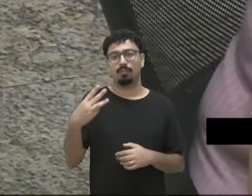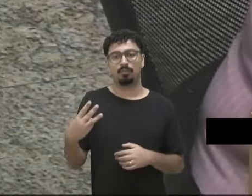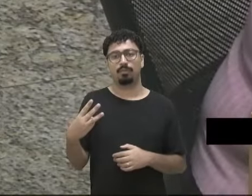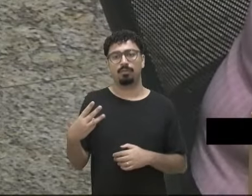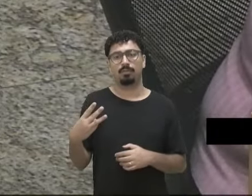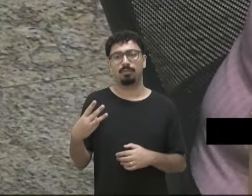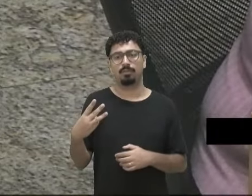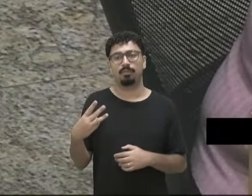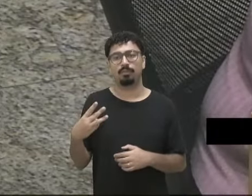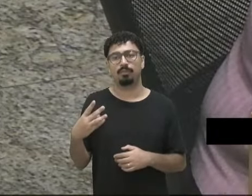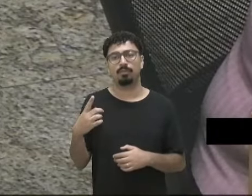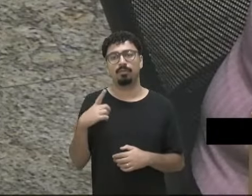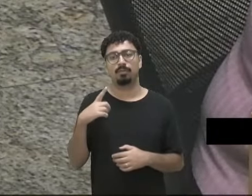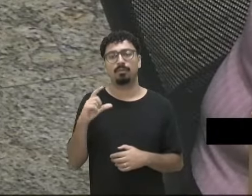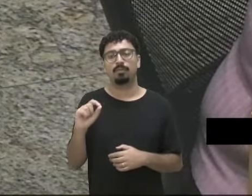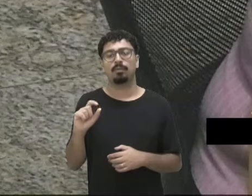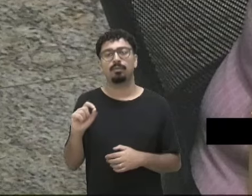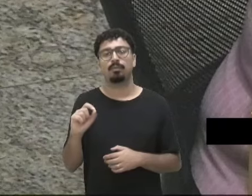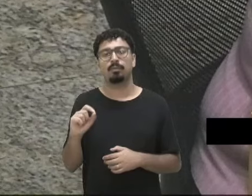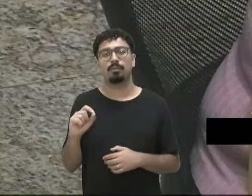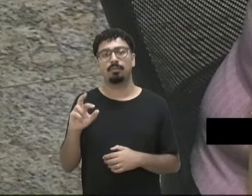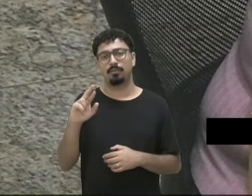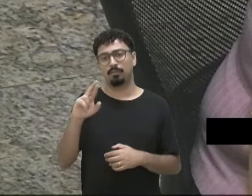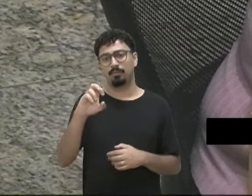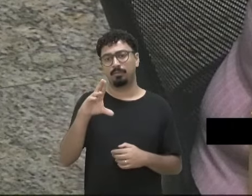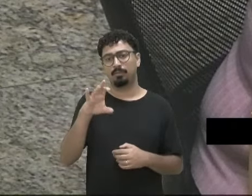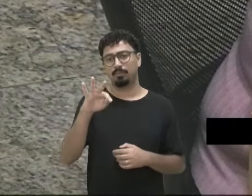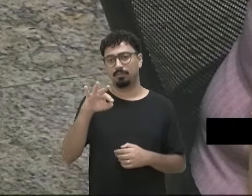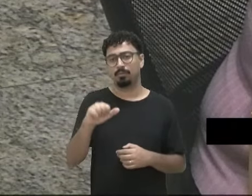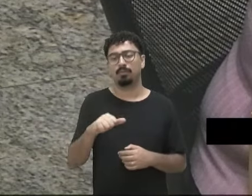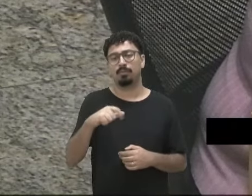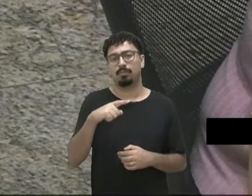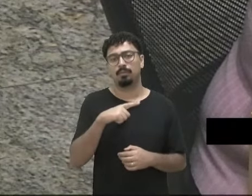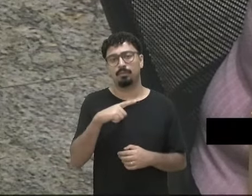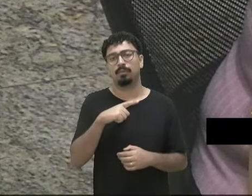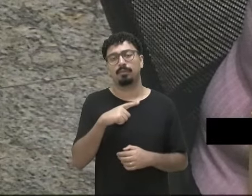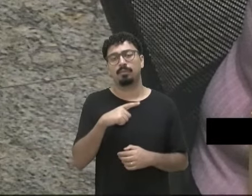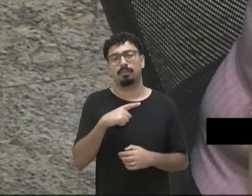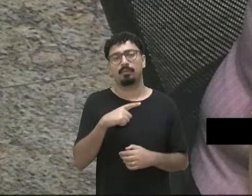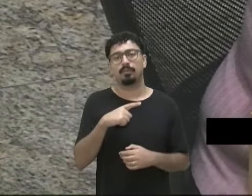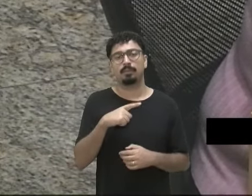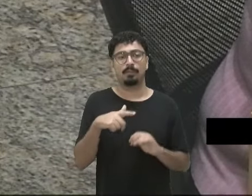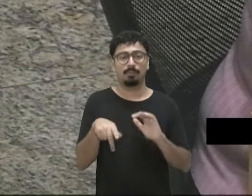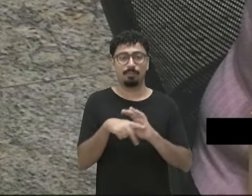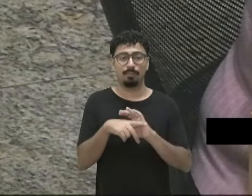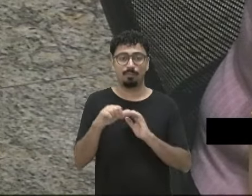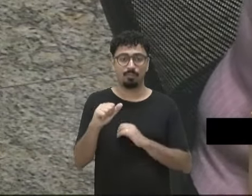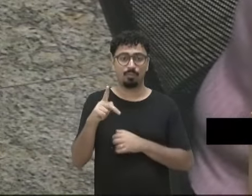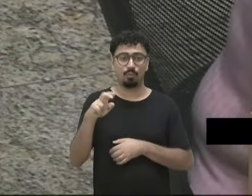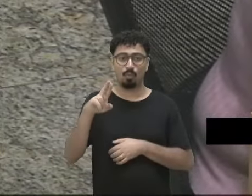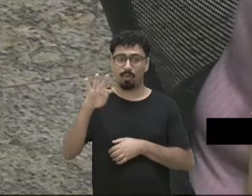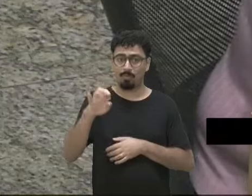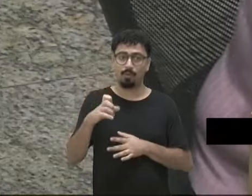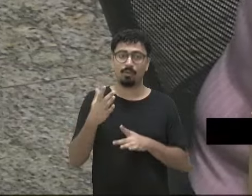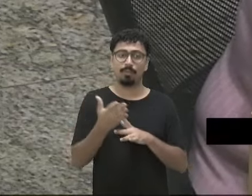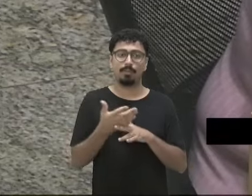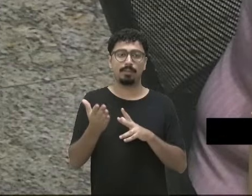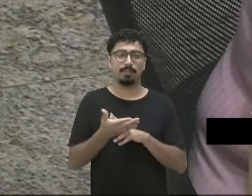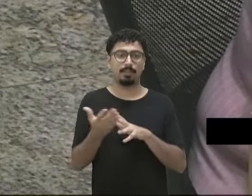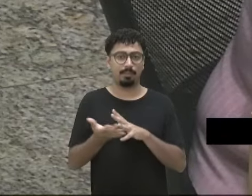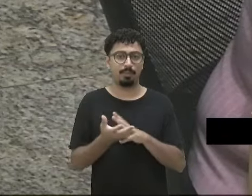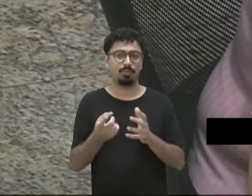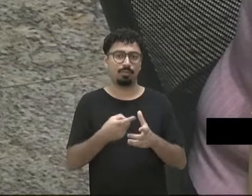fala das receitas, né, que estão aportando no IPMT e dos parcelamentos de débitos, tanto da Prefeitura